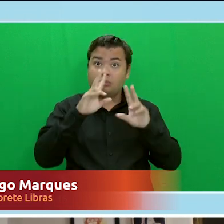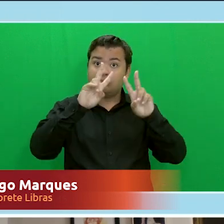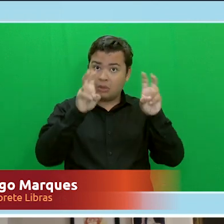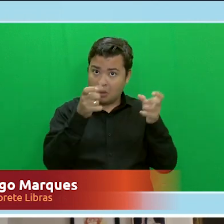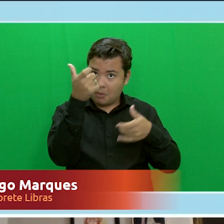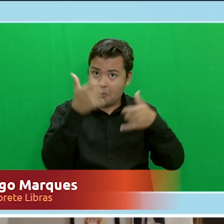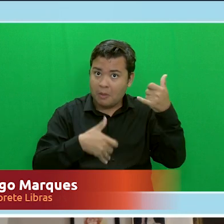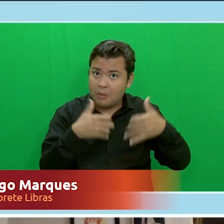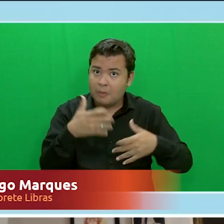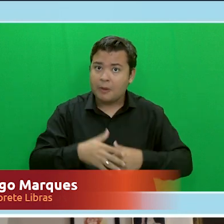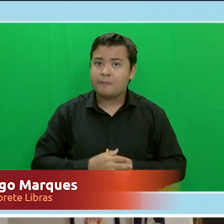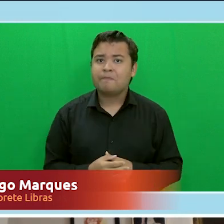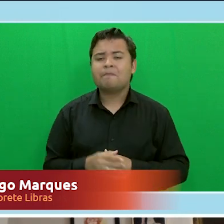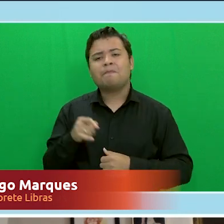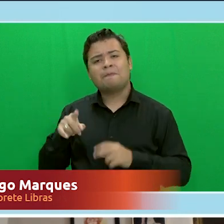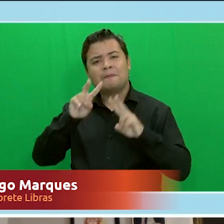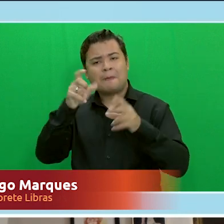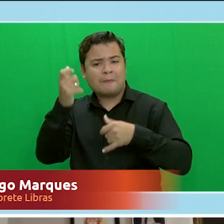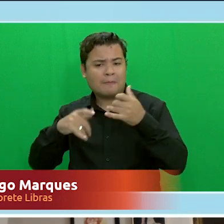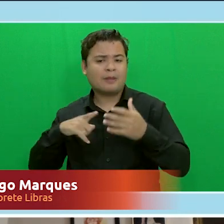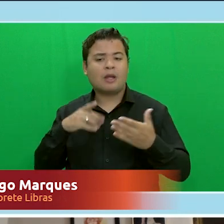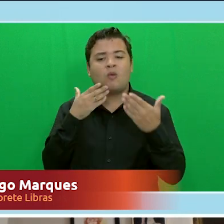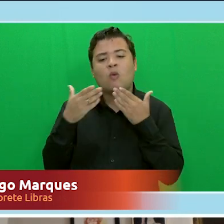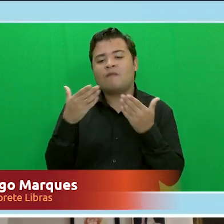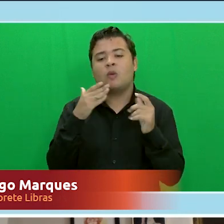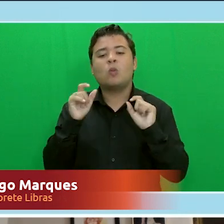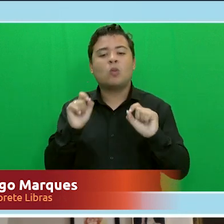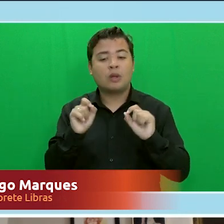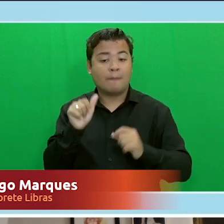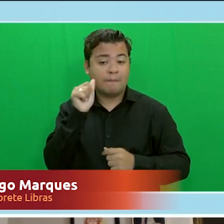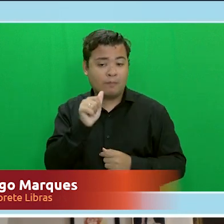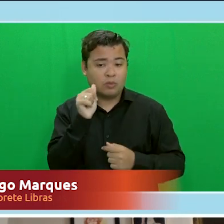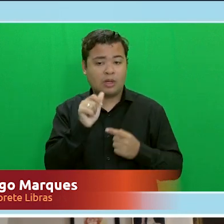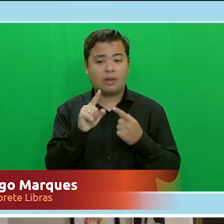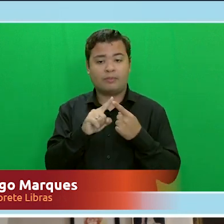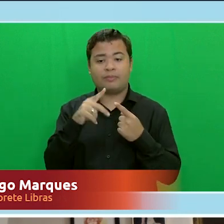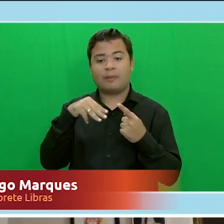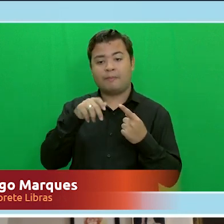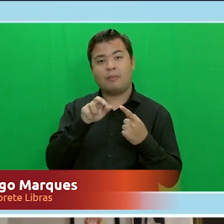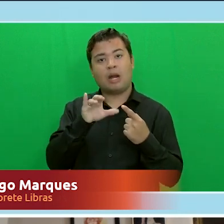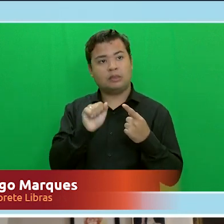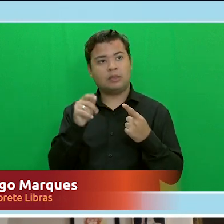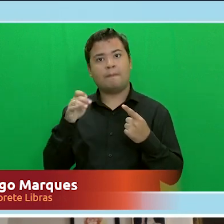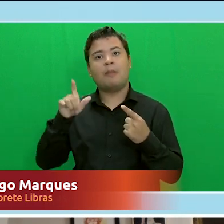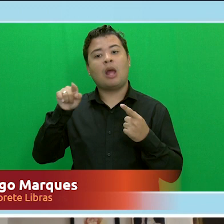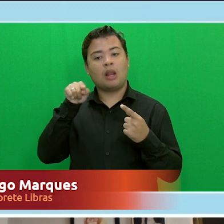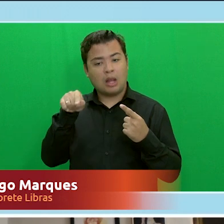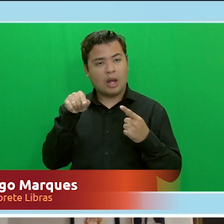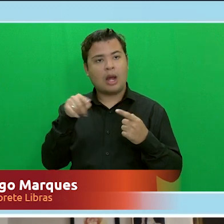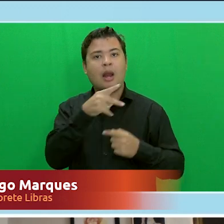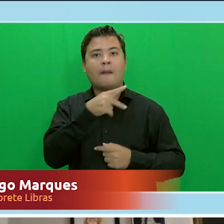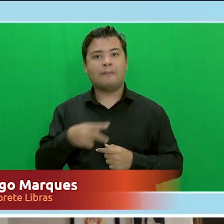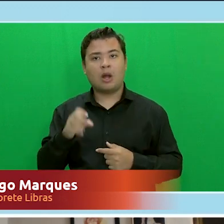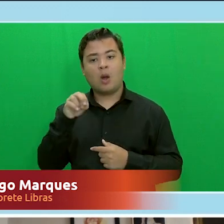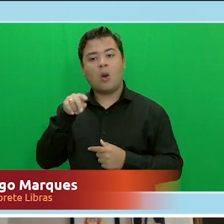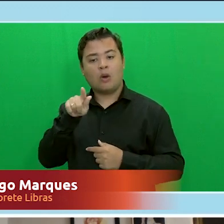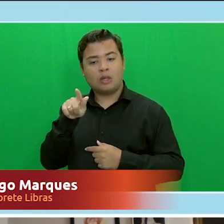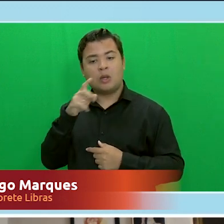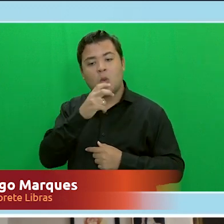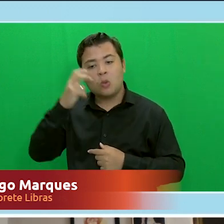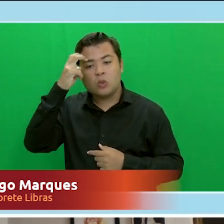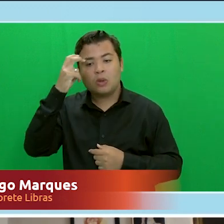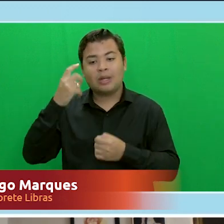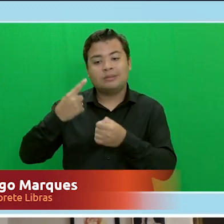de hoje. E para explicar um pouco mais sobre isso, a gente vai conversar com a Márcia Pelá, que é presidente da ONG